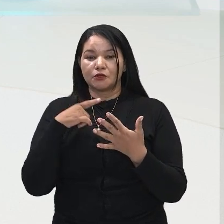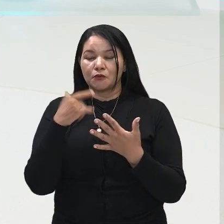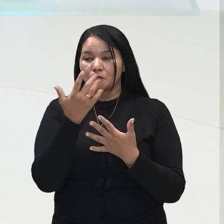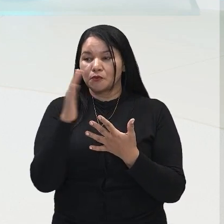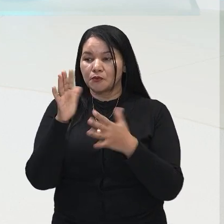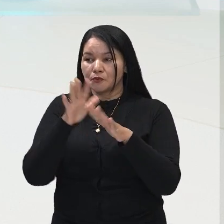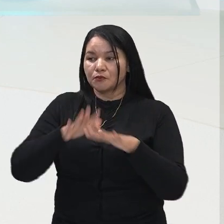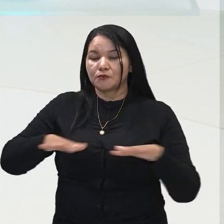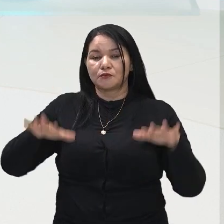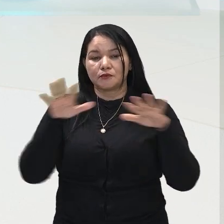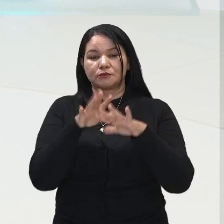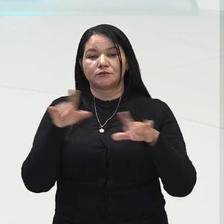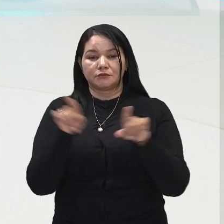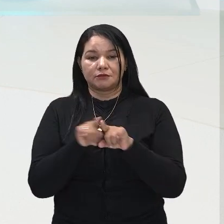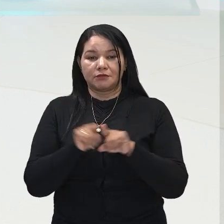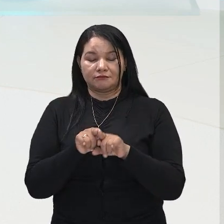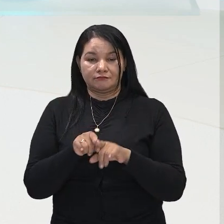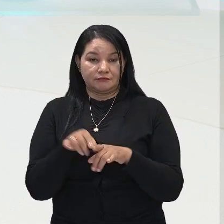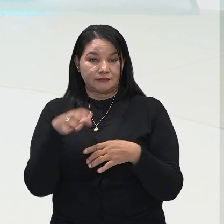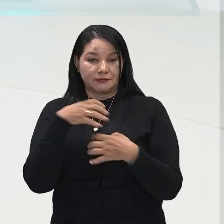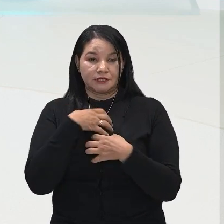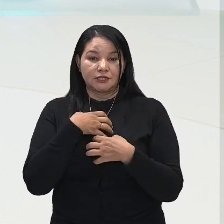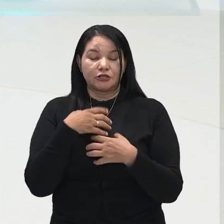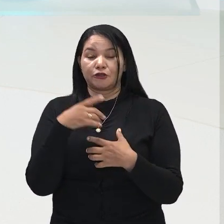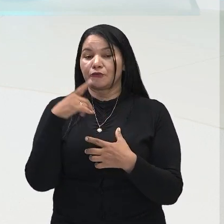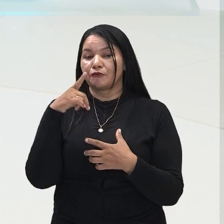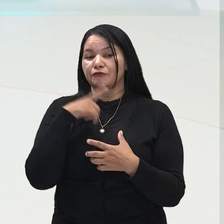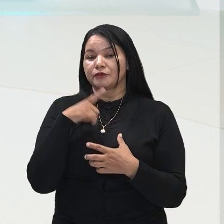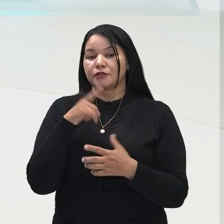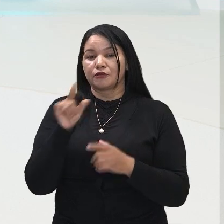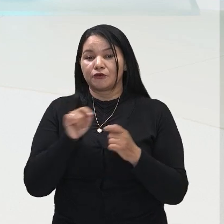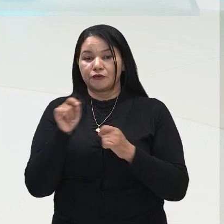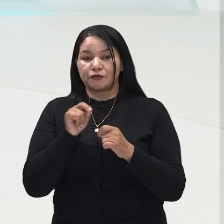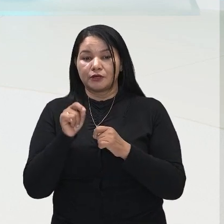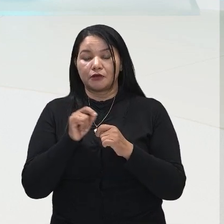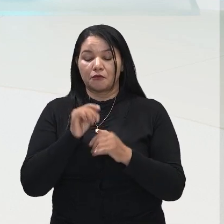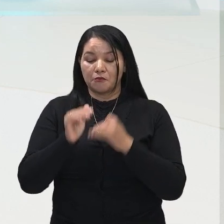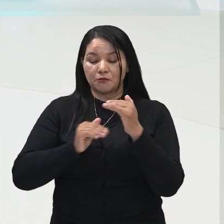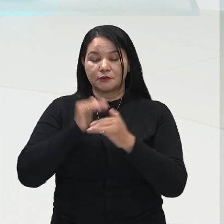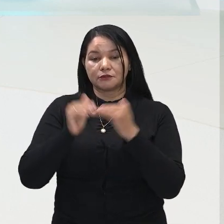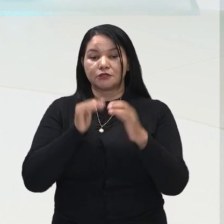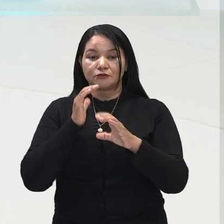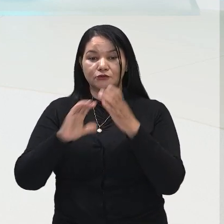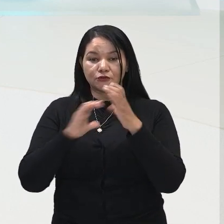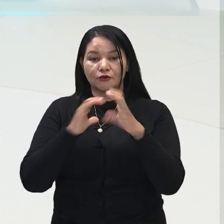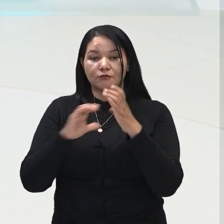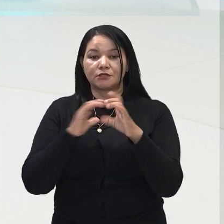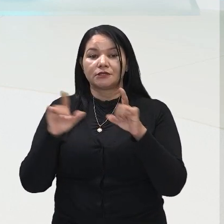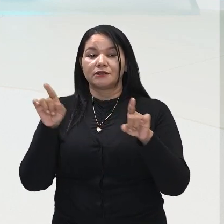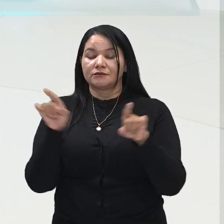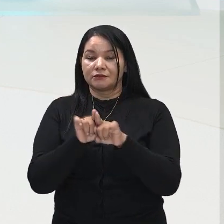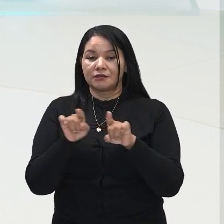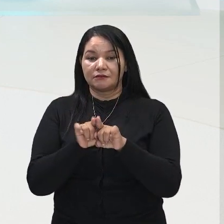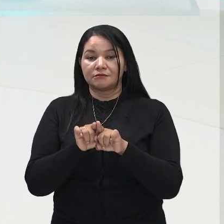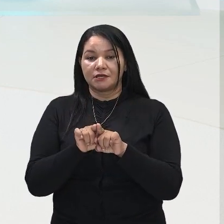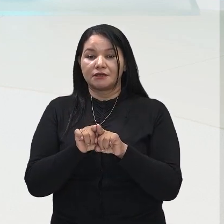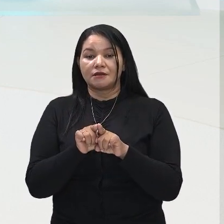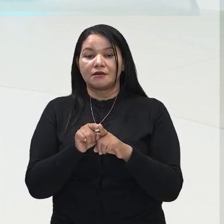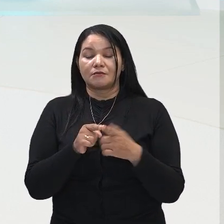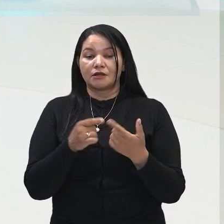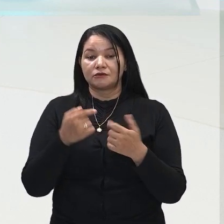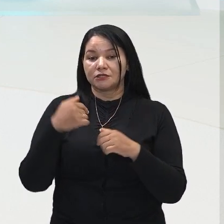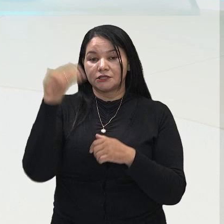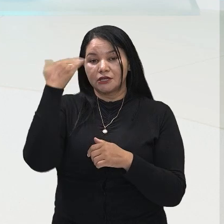redor. Dessa forma, vamos entender que existe um processo de comunicação e também para a interpretação de